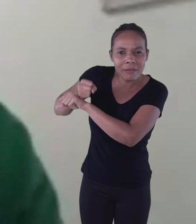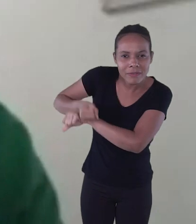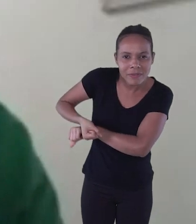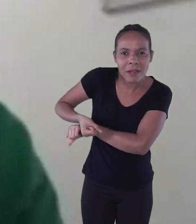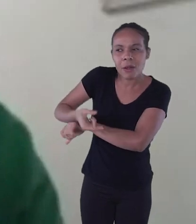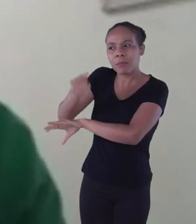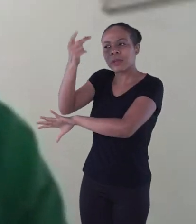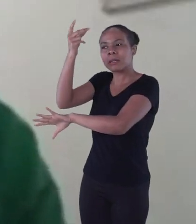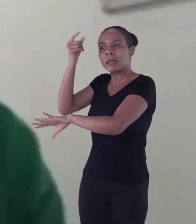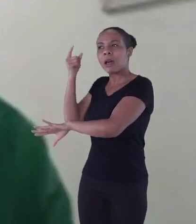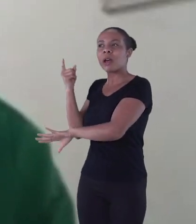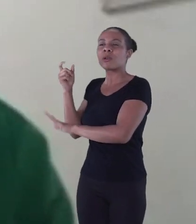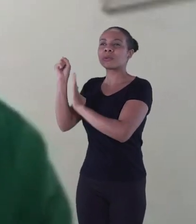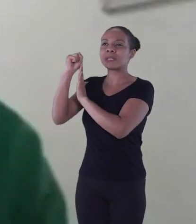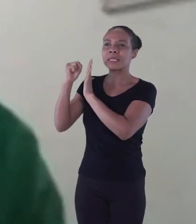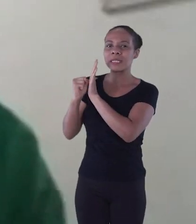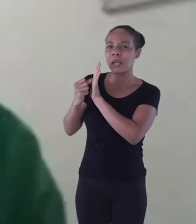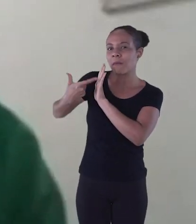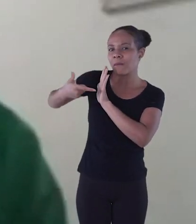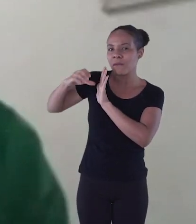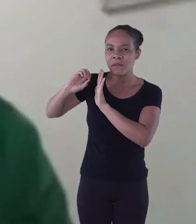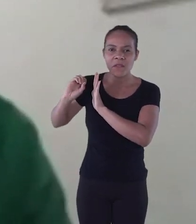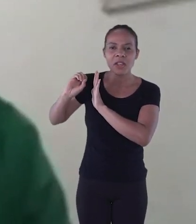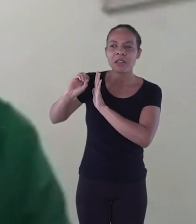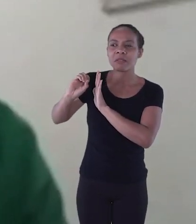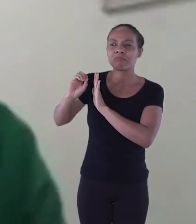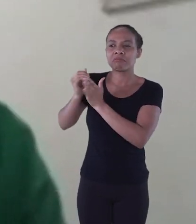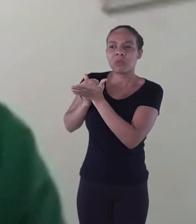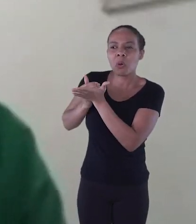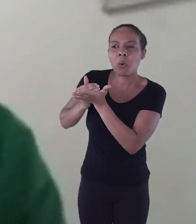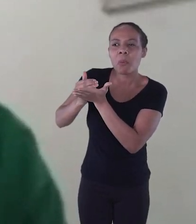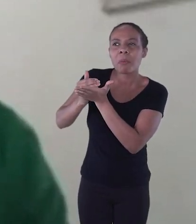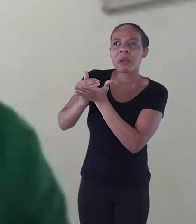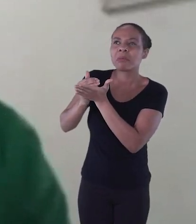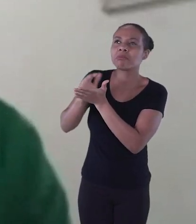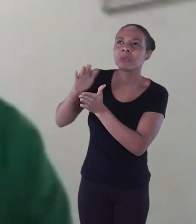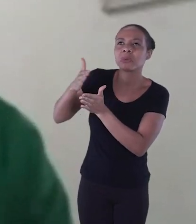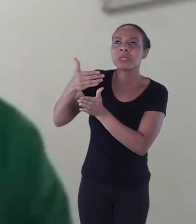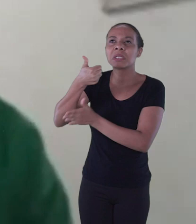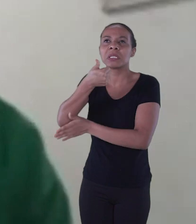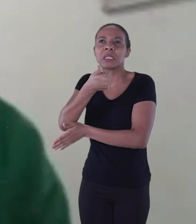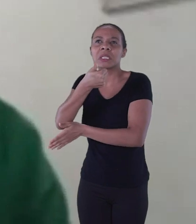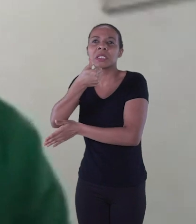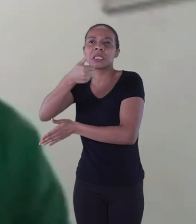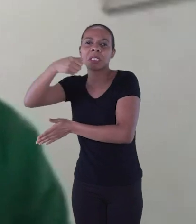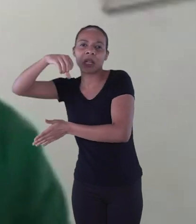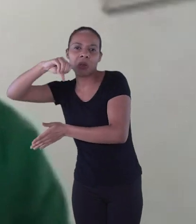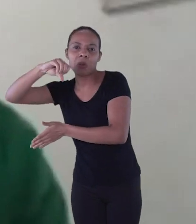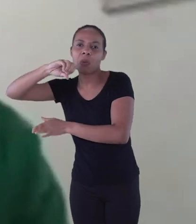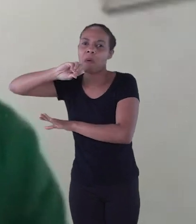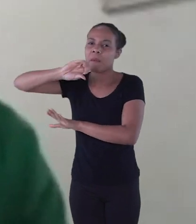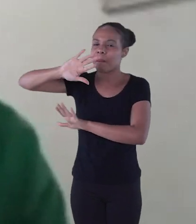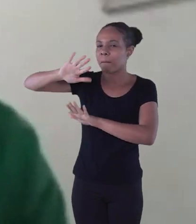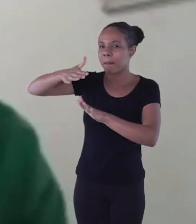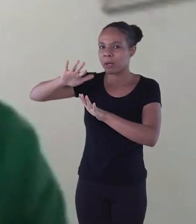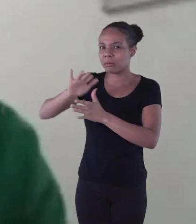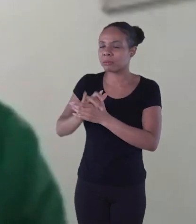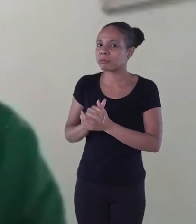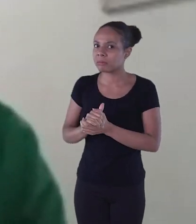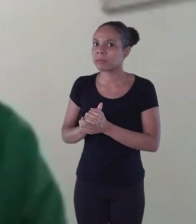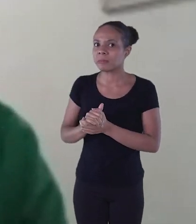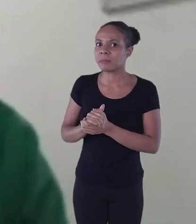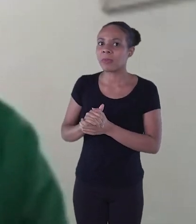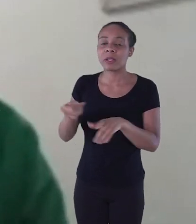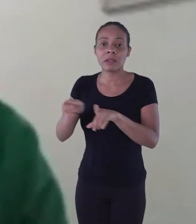século XX, livros do final do XIX, viajantes, mas também lemos, sobretudo, dissertações e teses